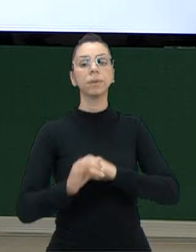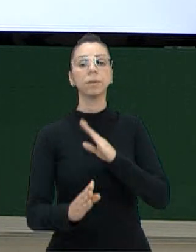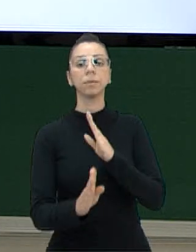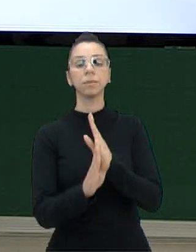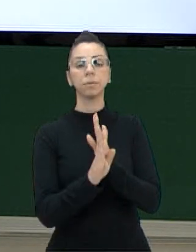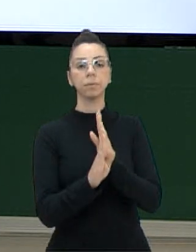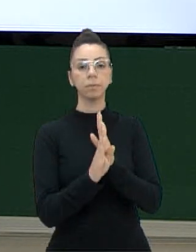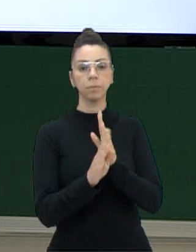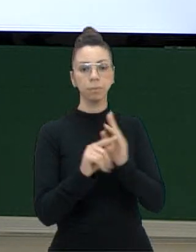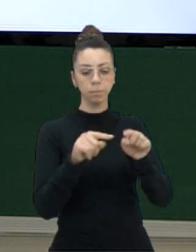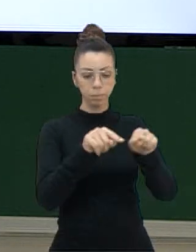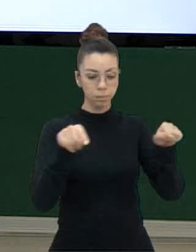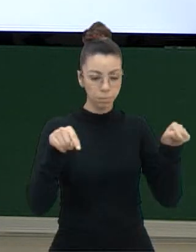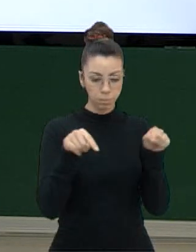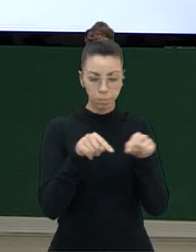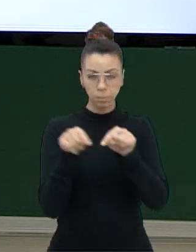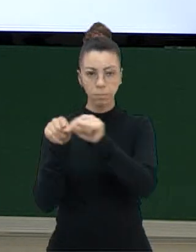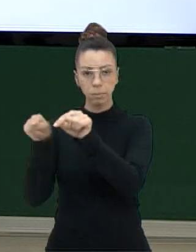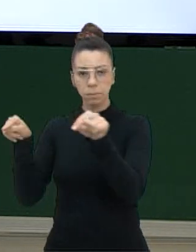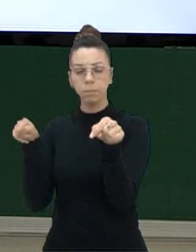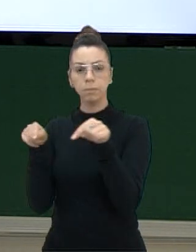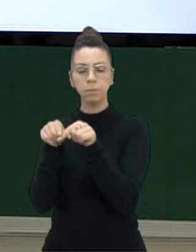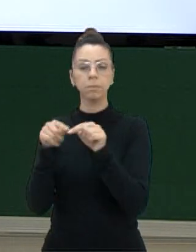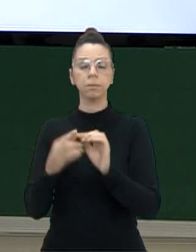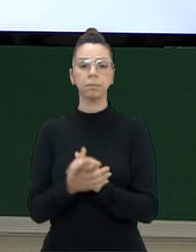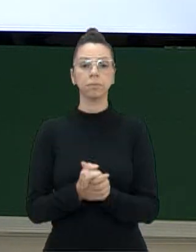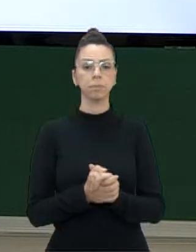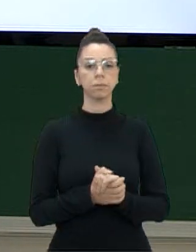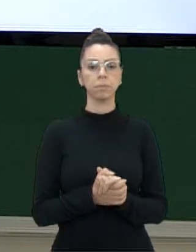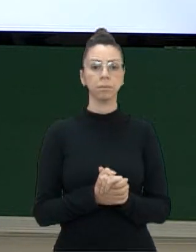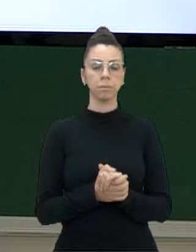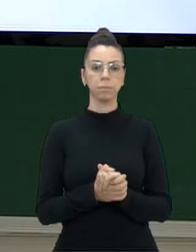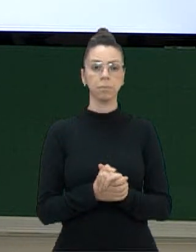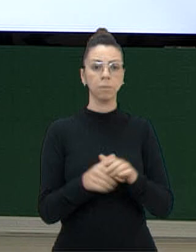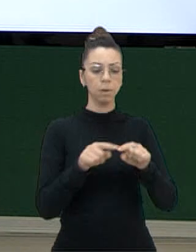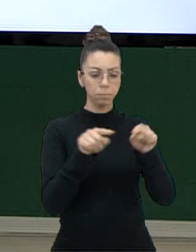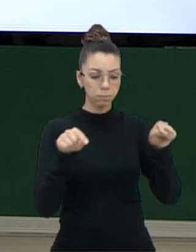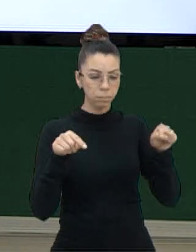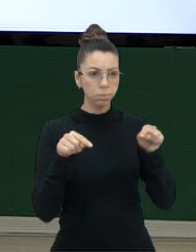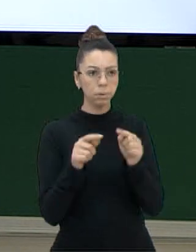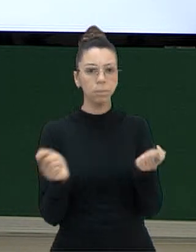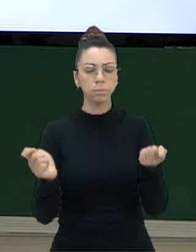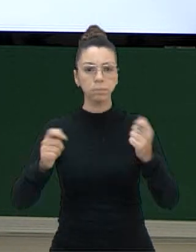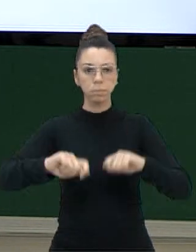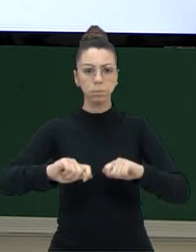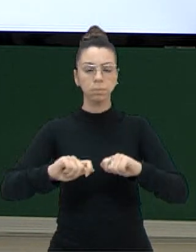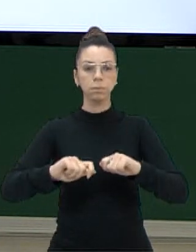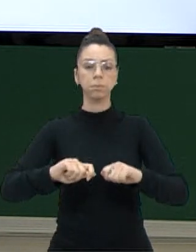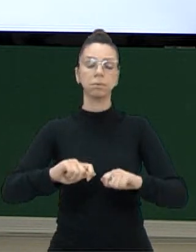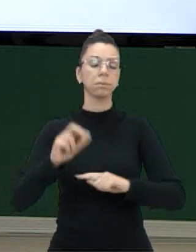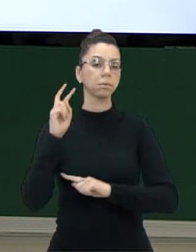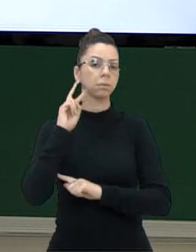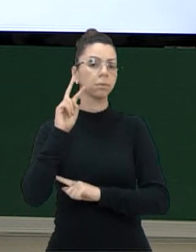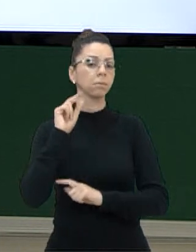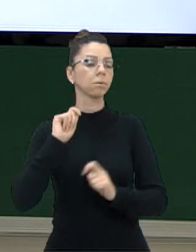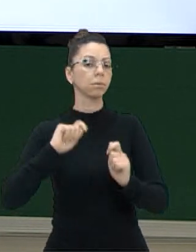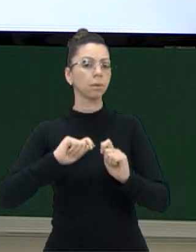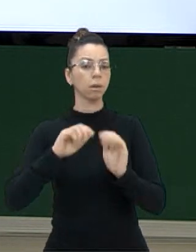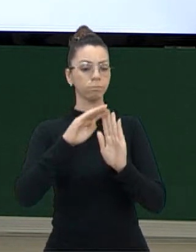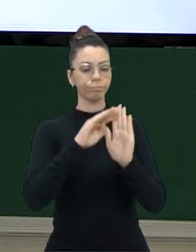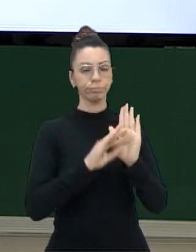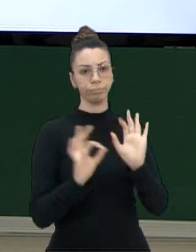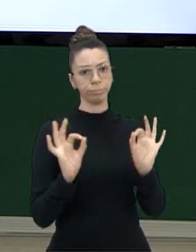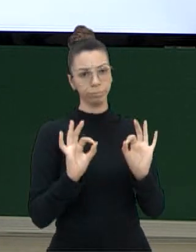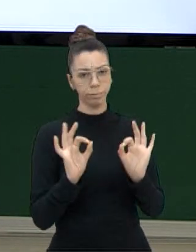encontramos nesses dois espaços, ¿sí? A habitação e o banho, são possibilidades. Lembrando que muitos não estavam